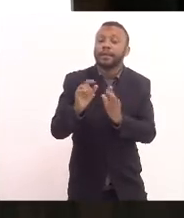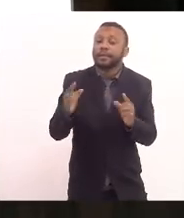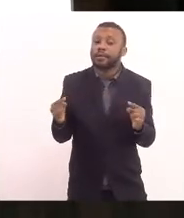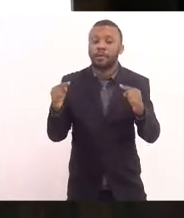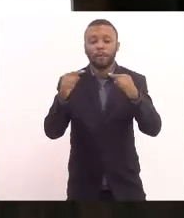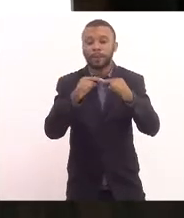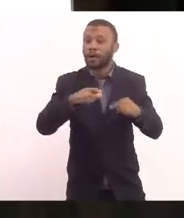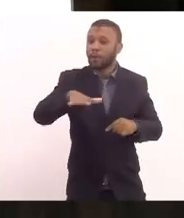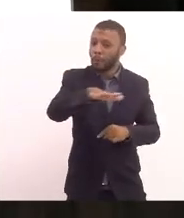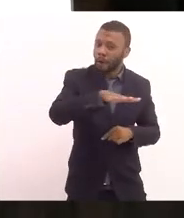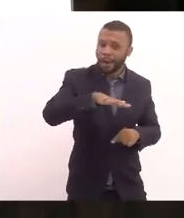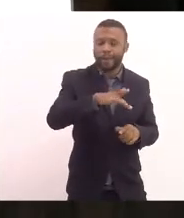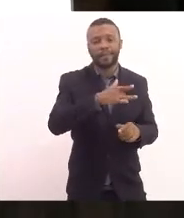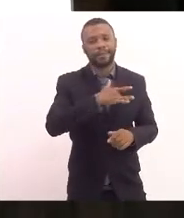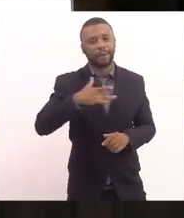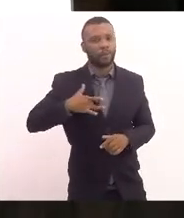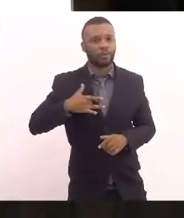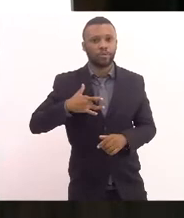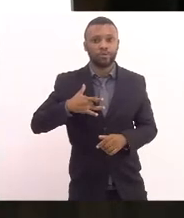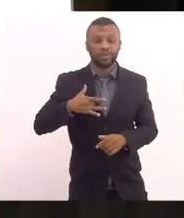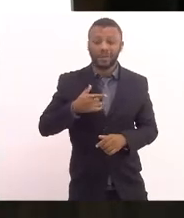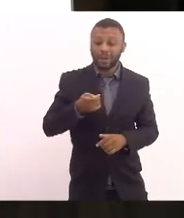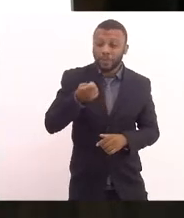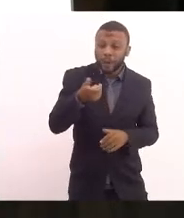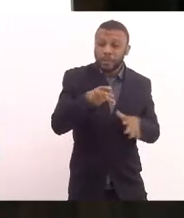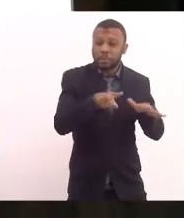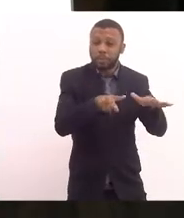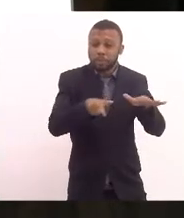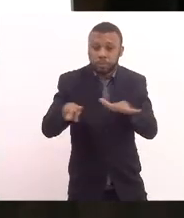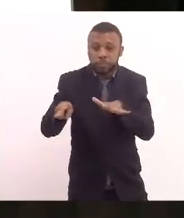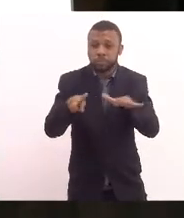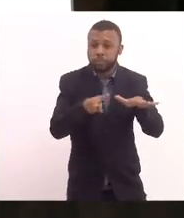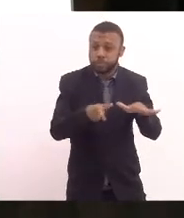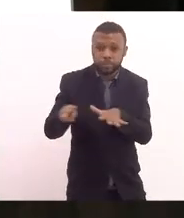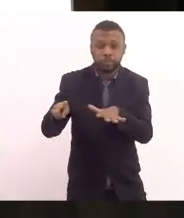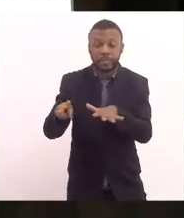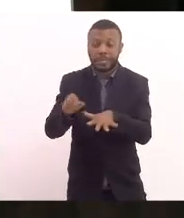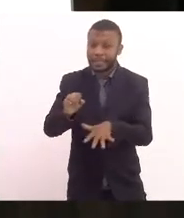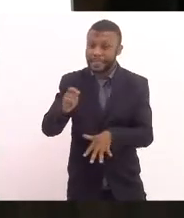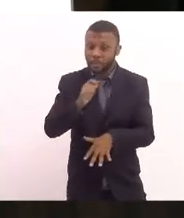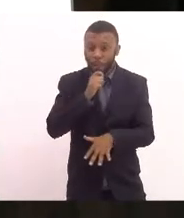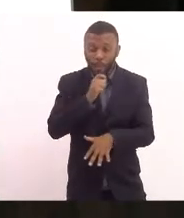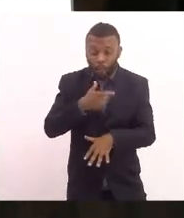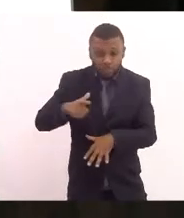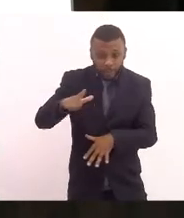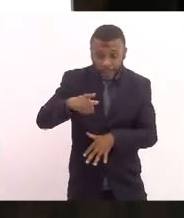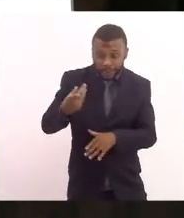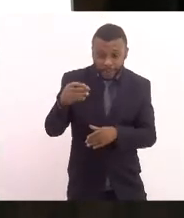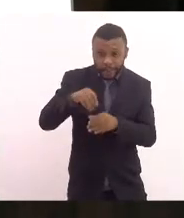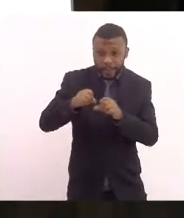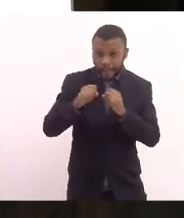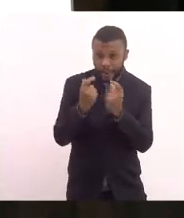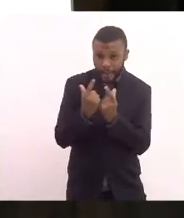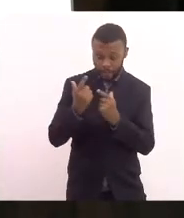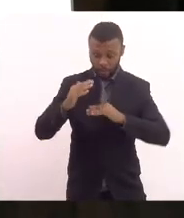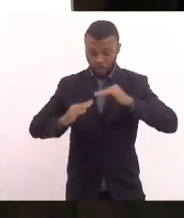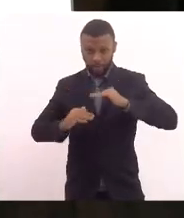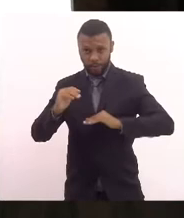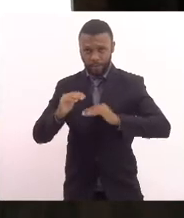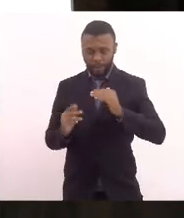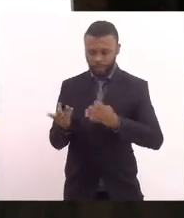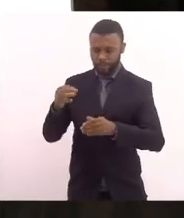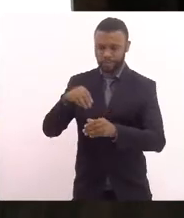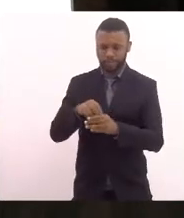quase toda semana. E se nós não estivéssemos aqui dentro, os projetos, eles